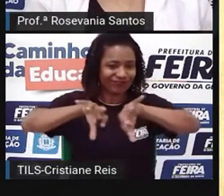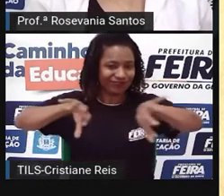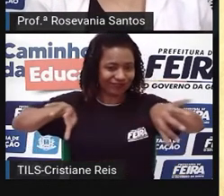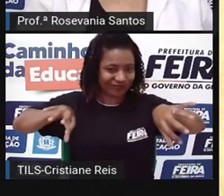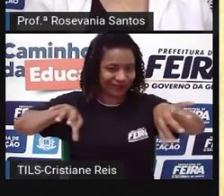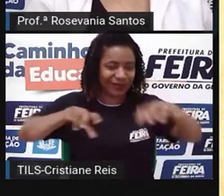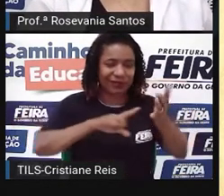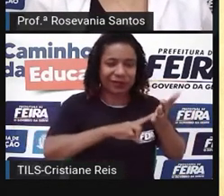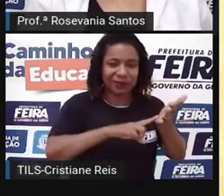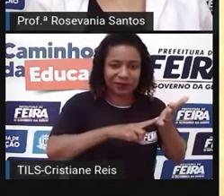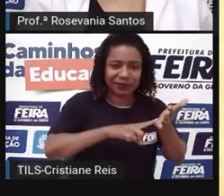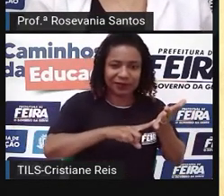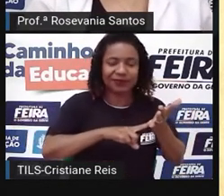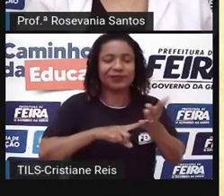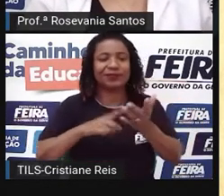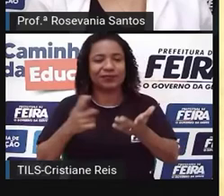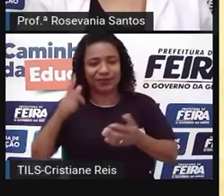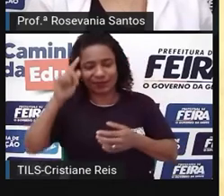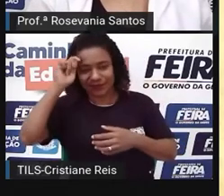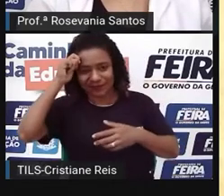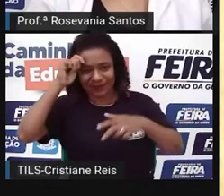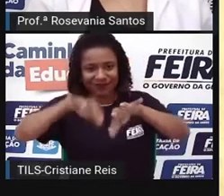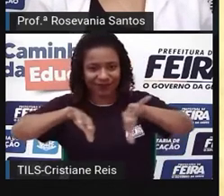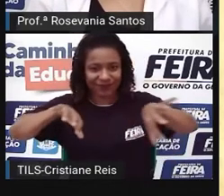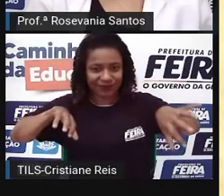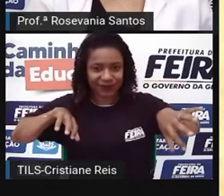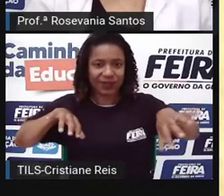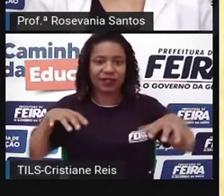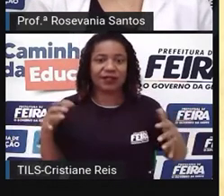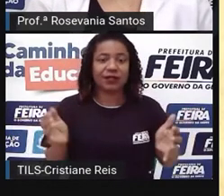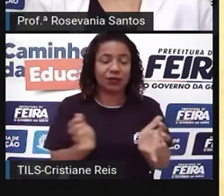os anglo-saxões, os boeres, né,